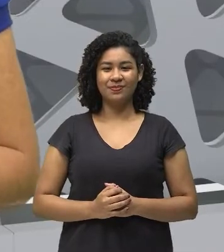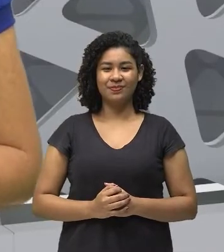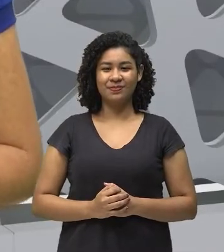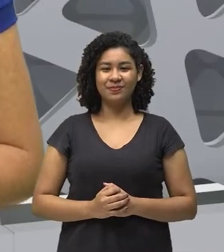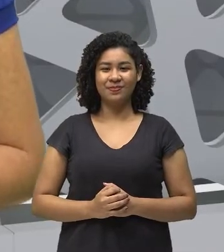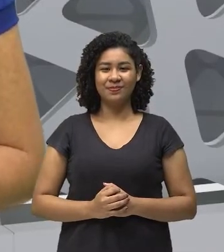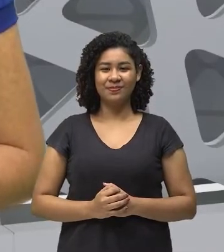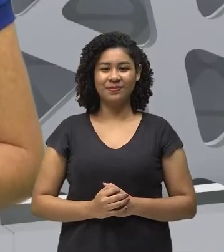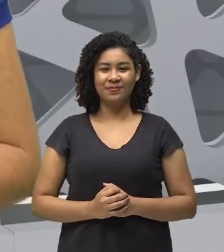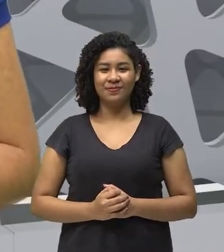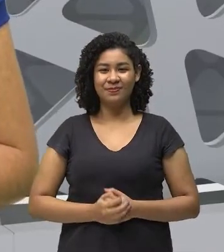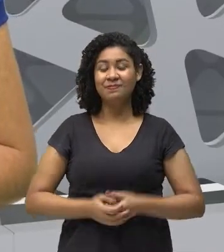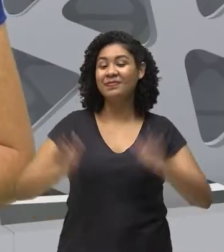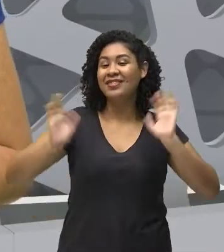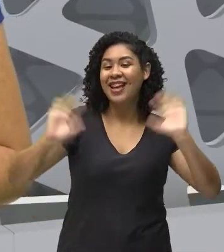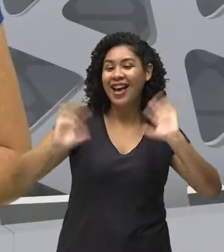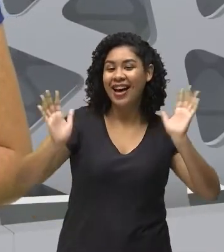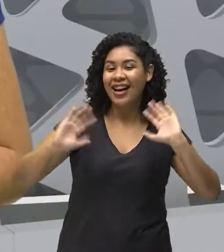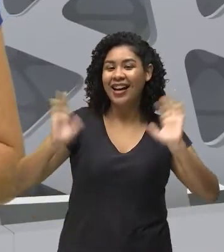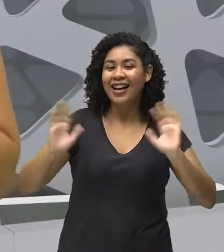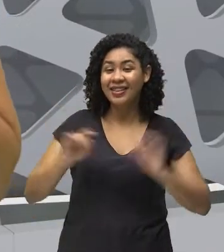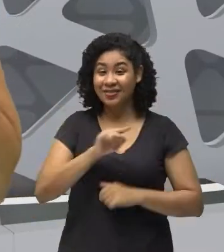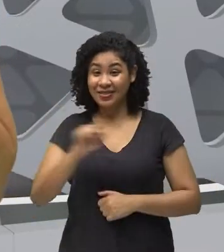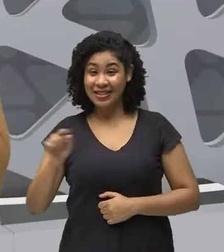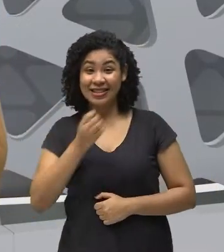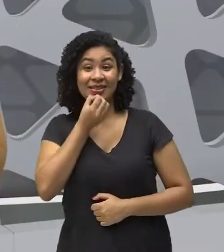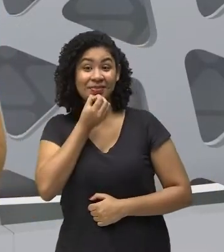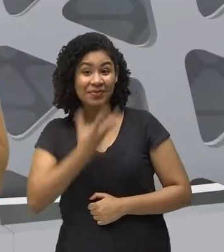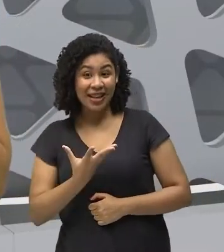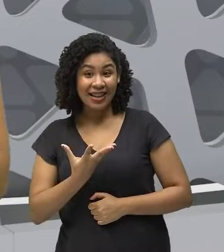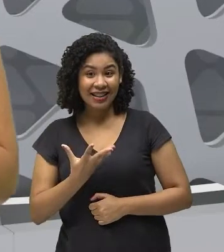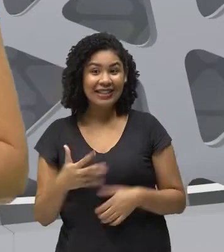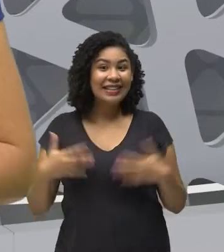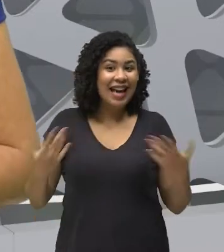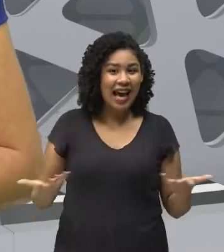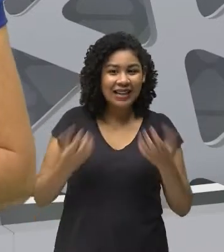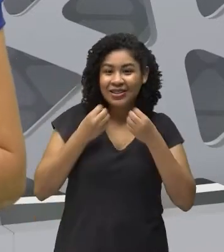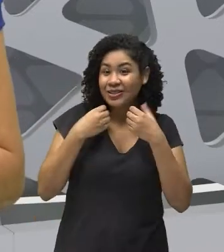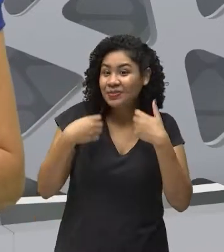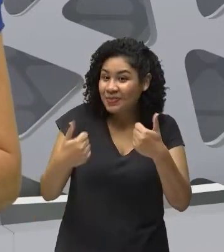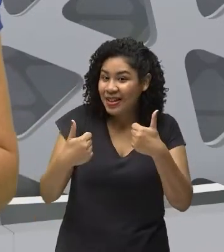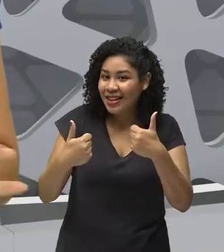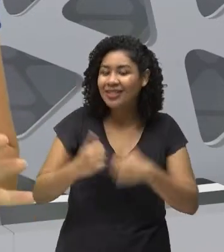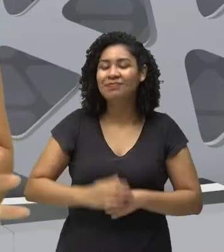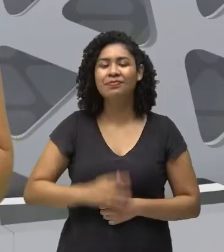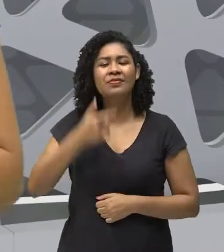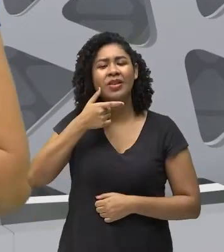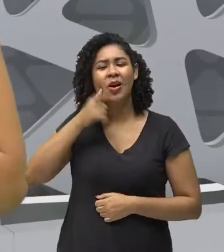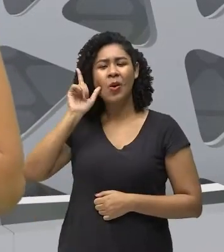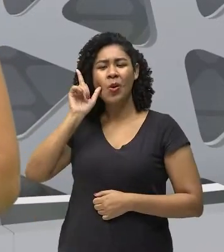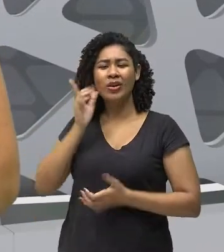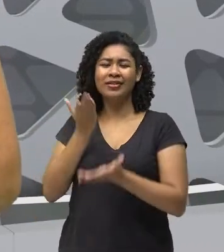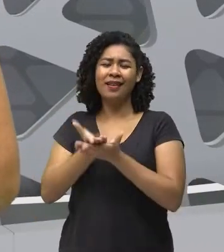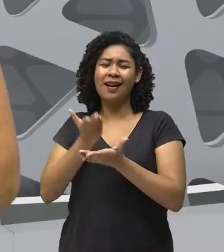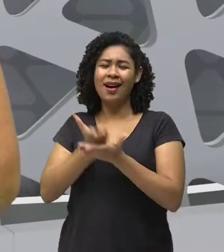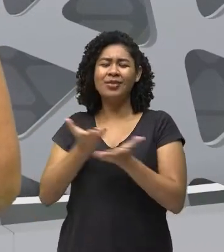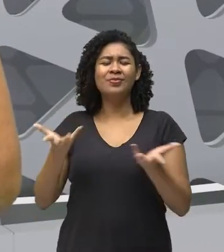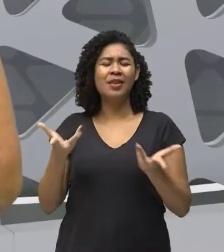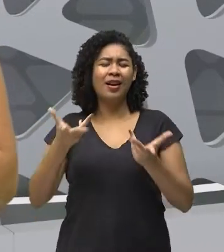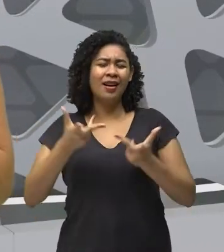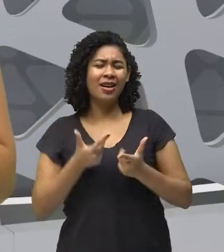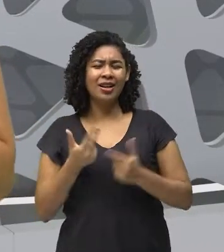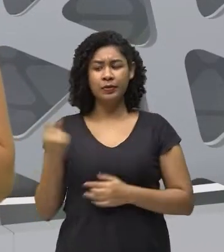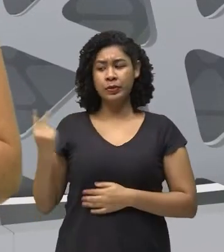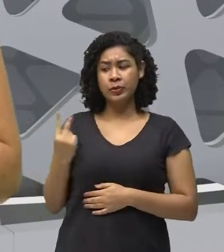everybody! How are you today? Como estão todos hoje? E aí, ready? Ontem a nossa aula foi maravilhosa, adoramos. Eu e a teacher